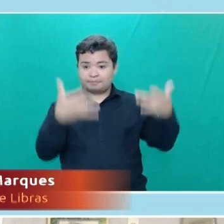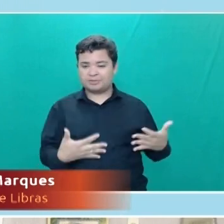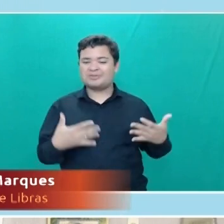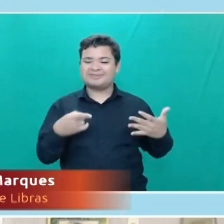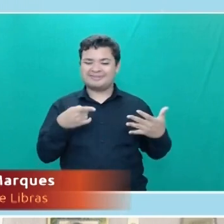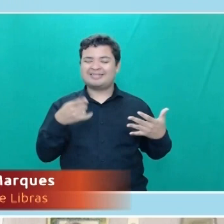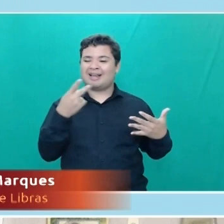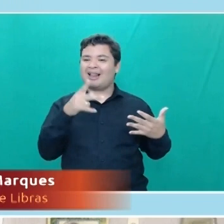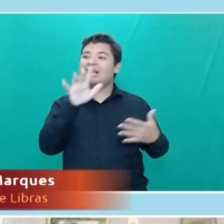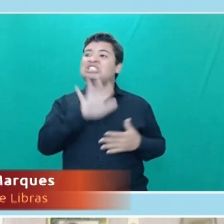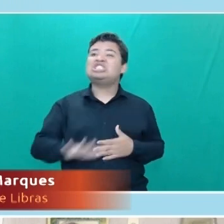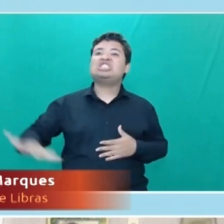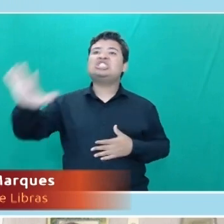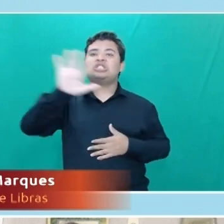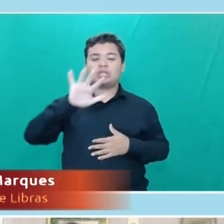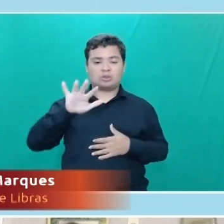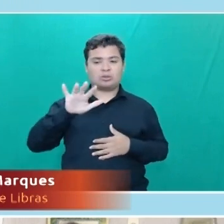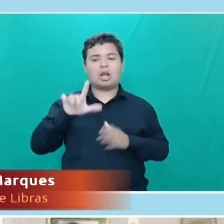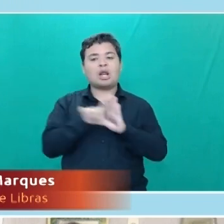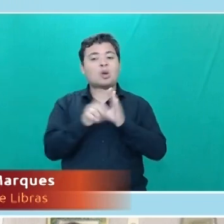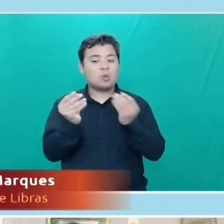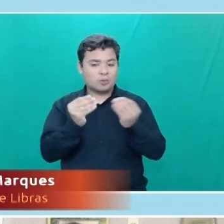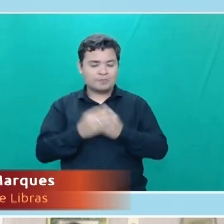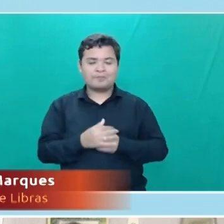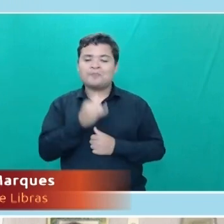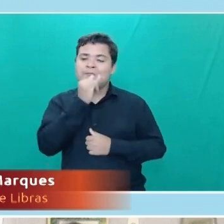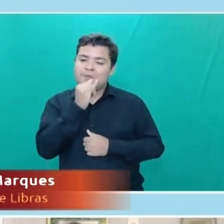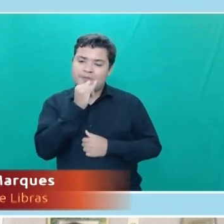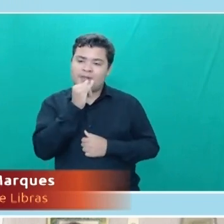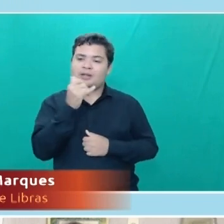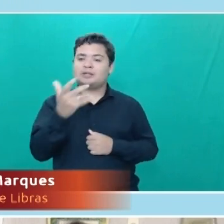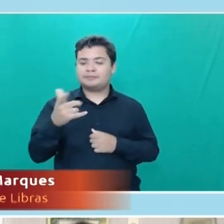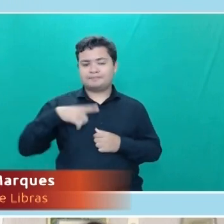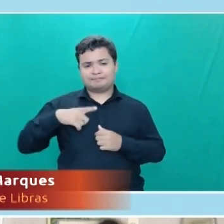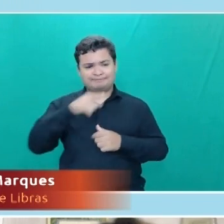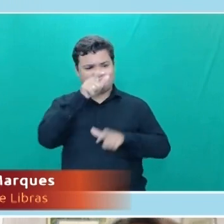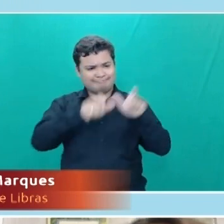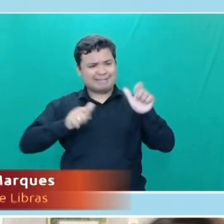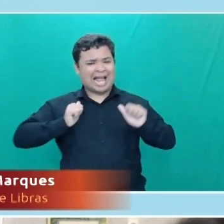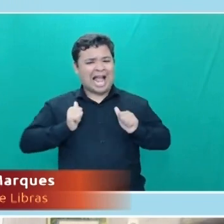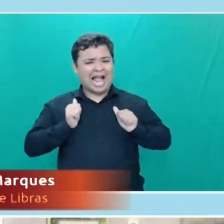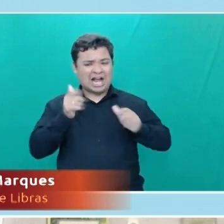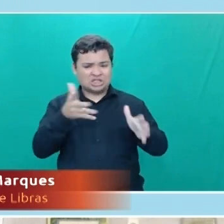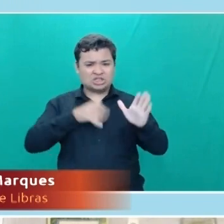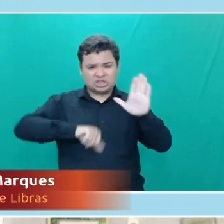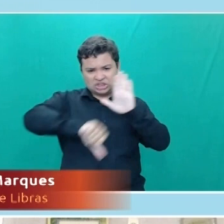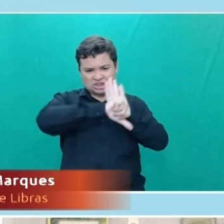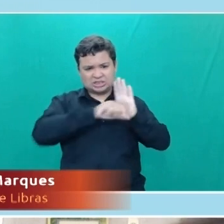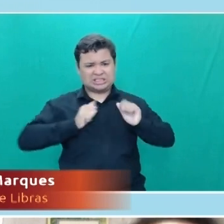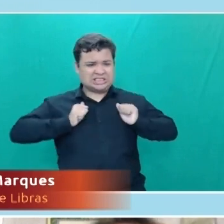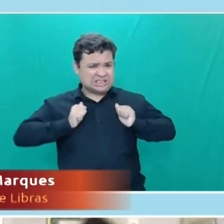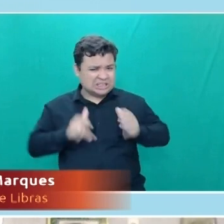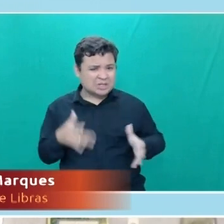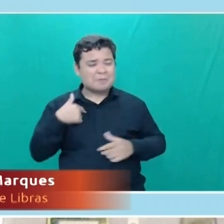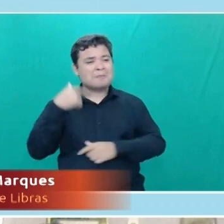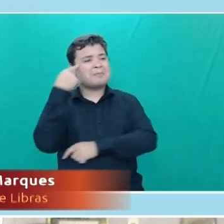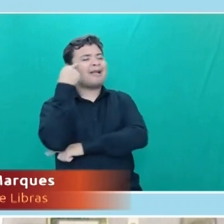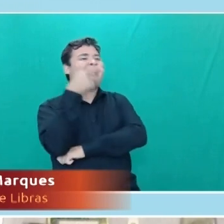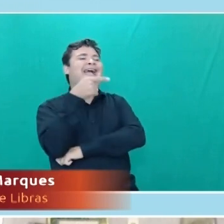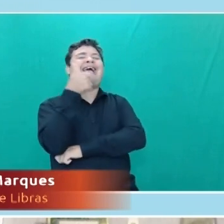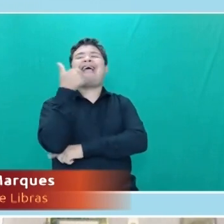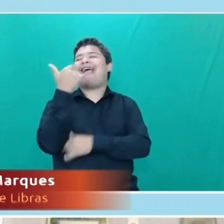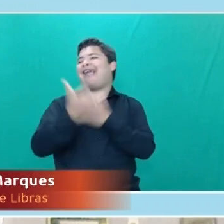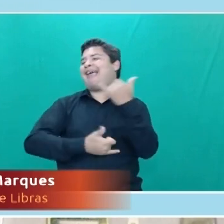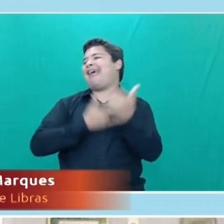legislação. A questão da gente parar de tratar essas atitudes criminosas como uma espécie de brincadeira, né?